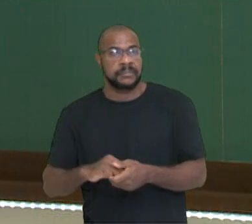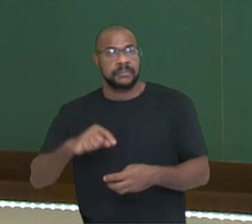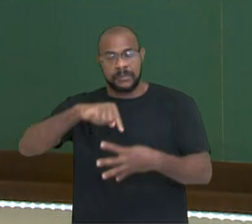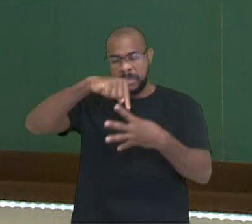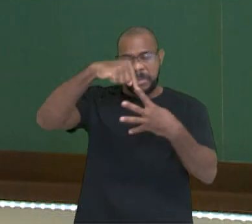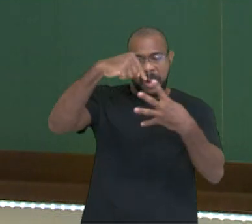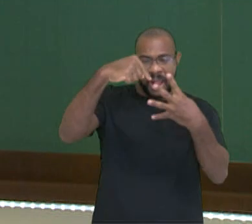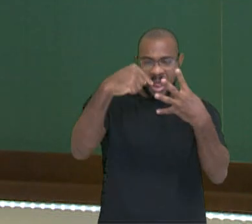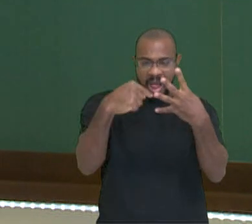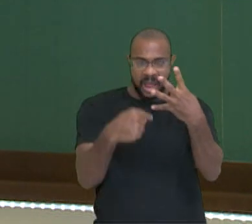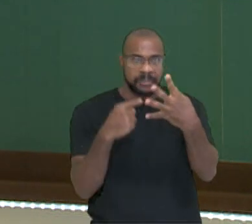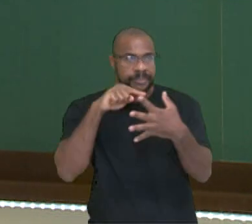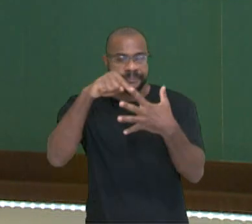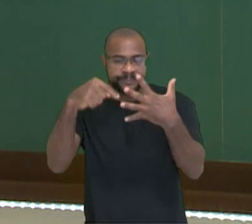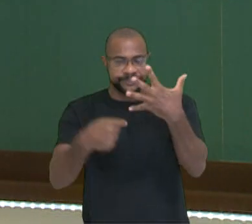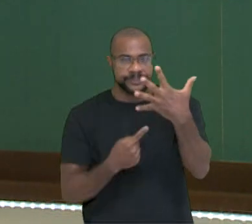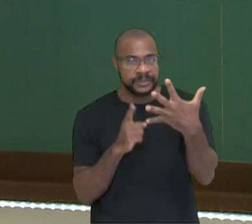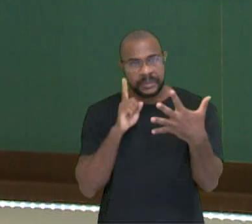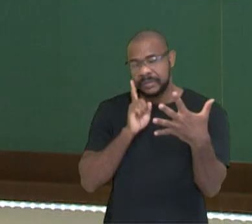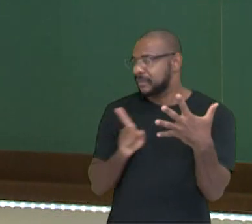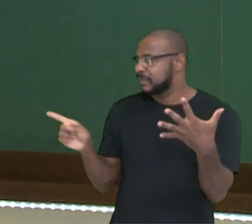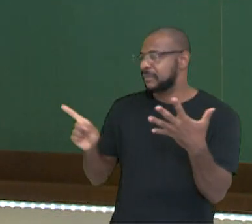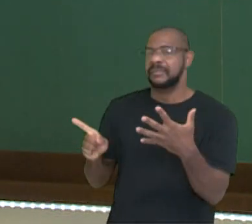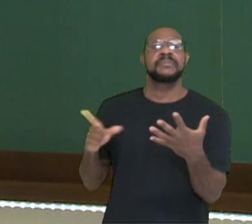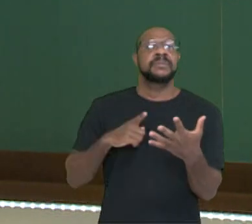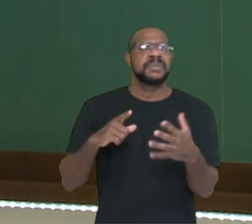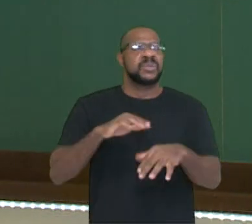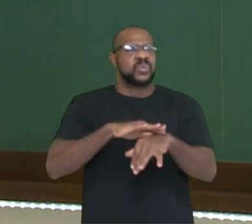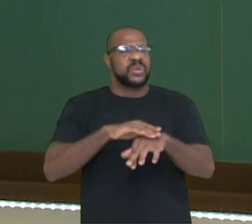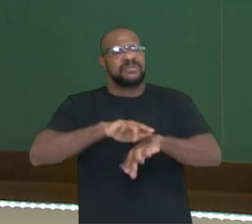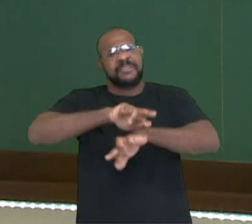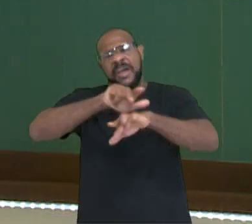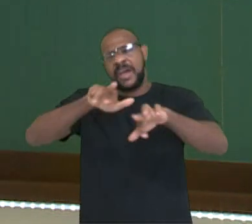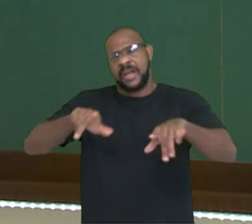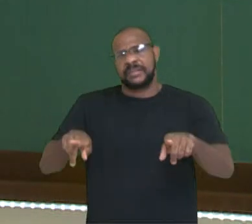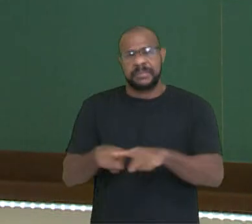né, congênita do Zika vírus, outras doenças relacionadas e mostrou alguns